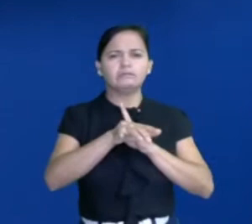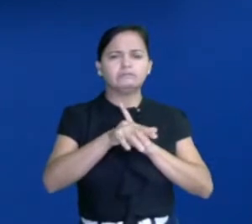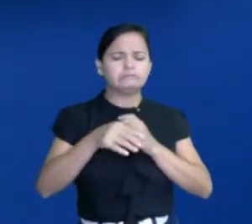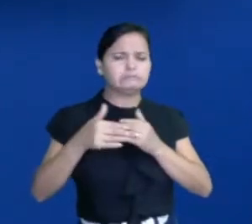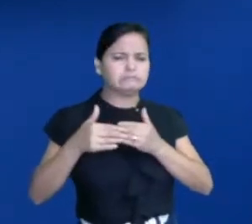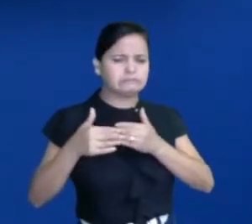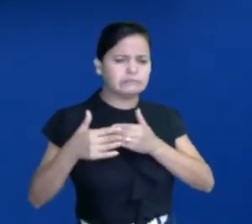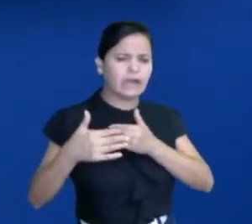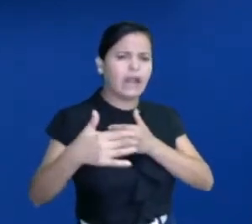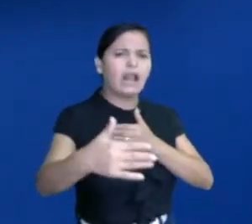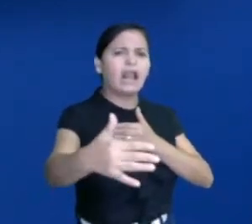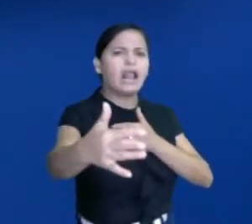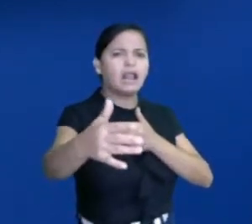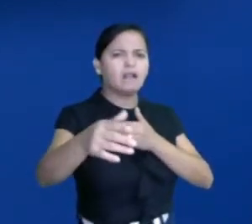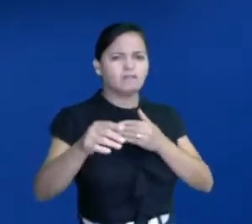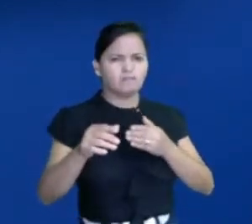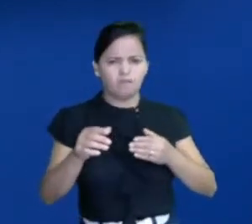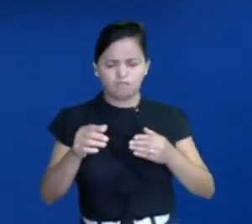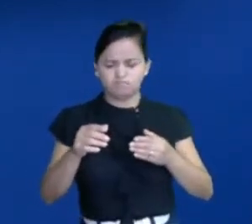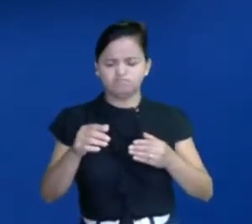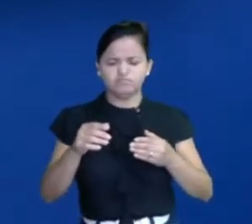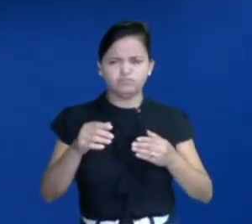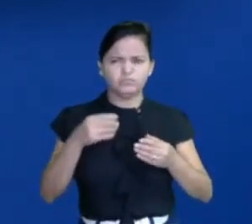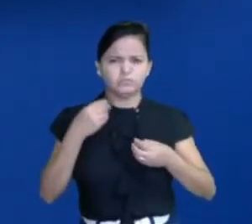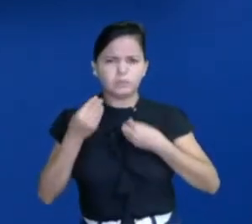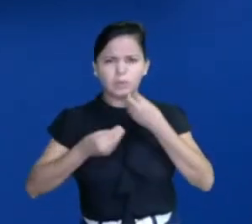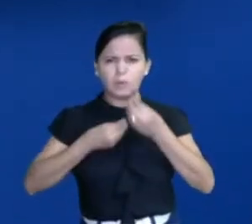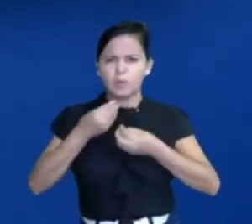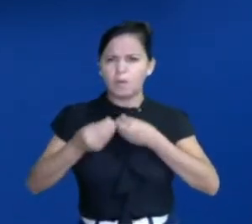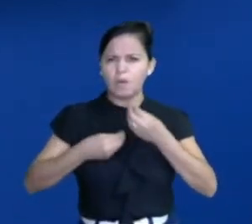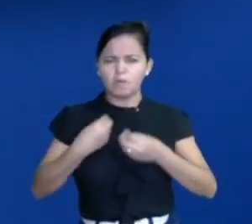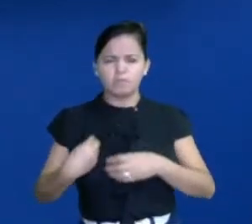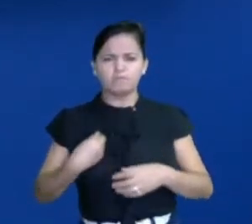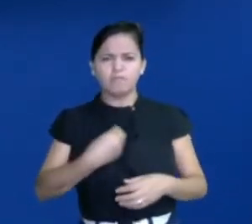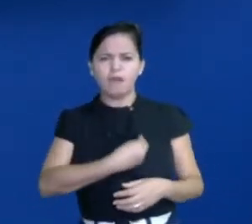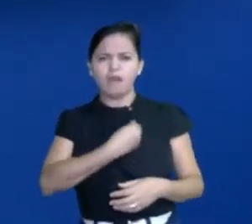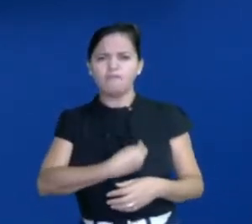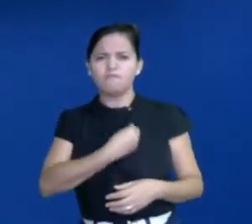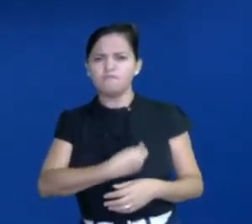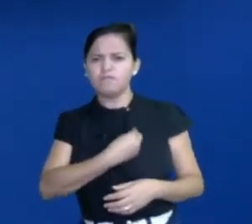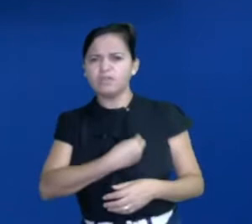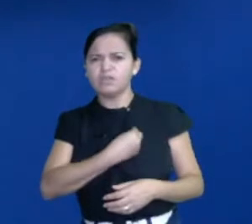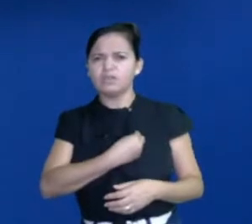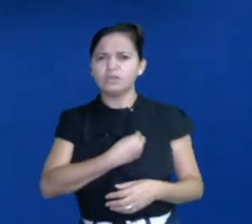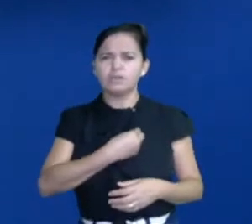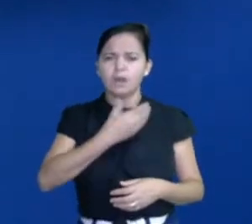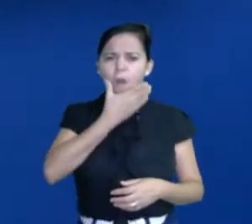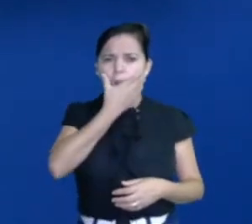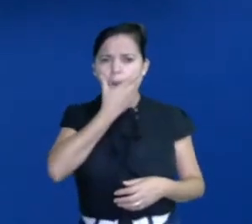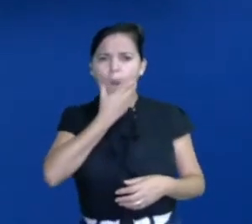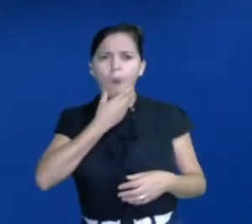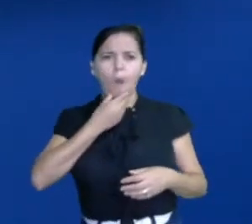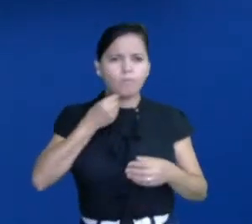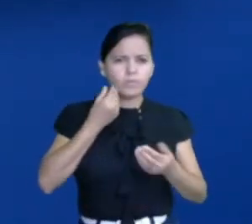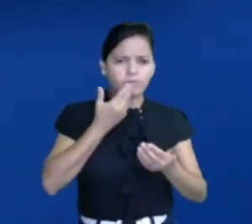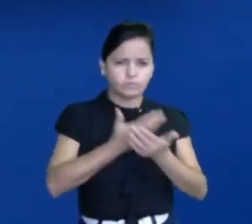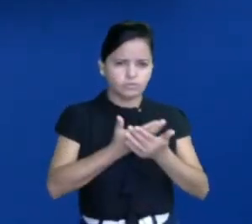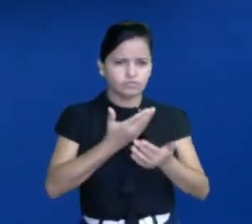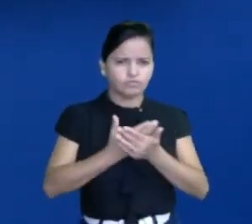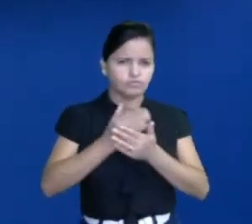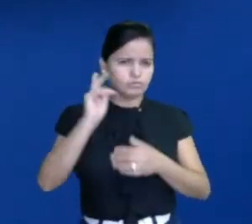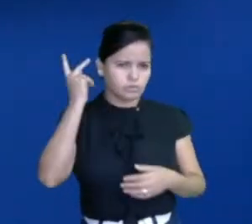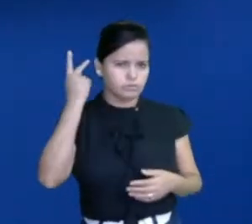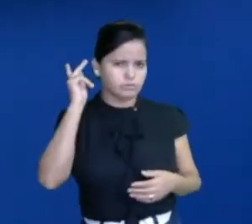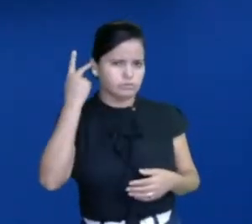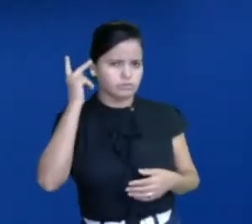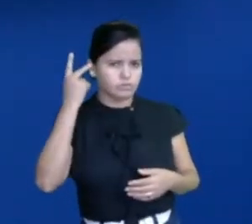foram medindo os momentos em que passaram, em como os historiadores, que são os